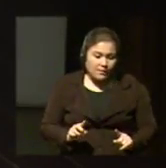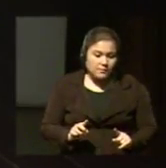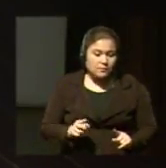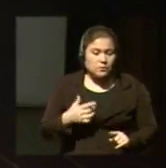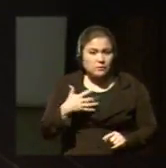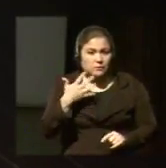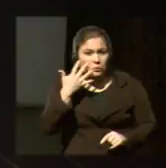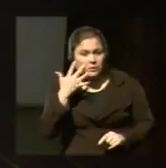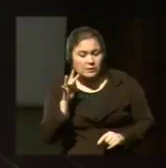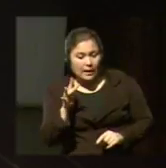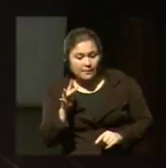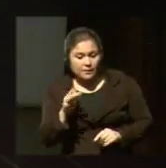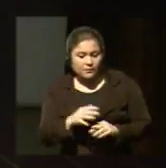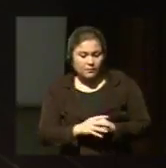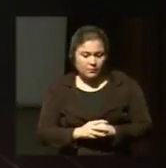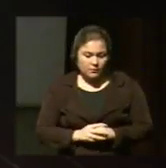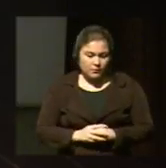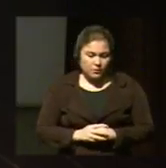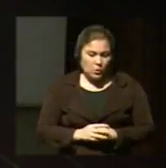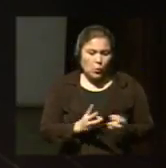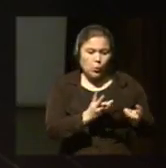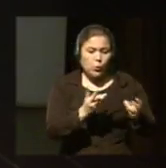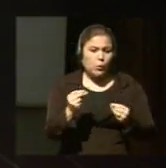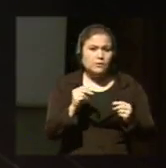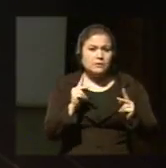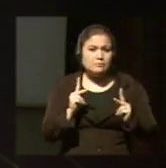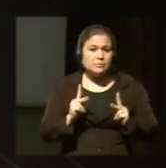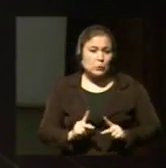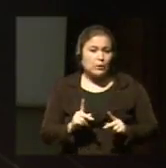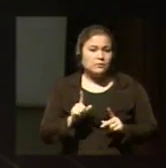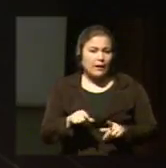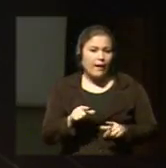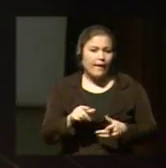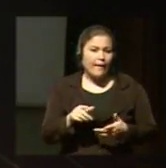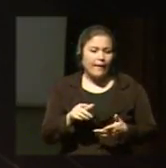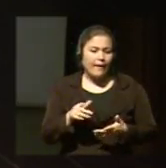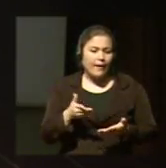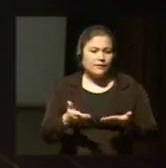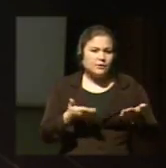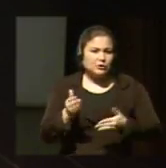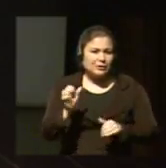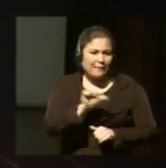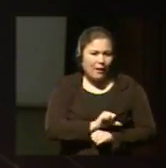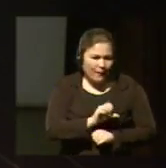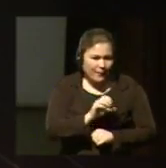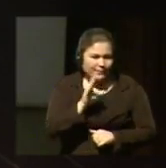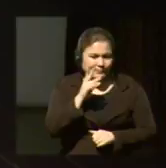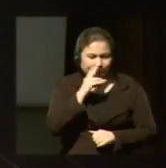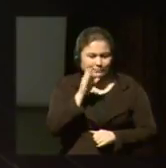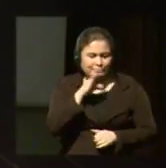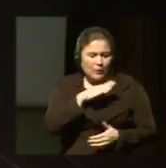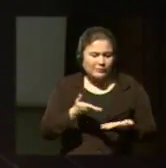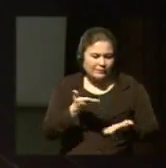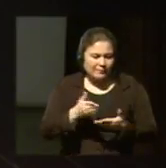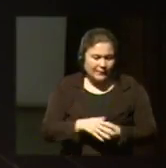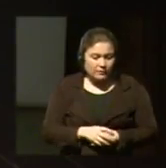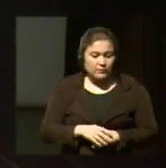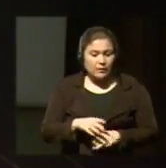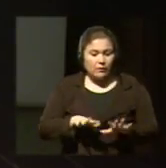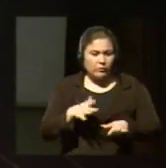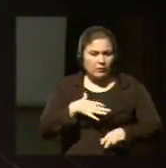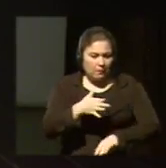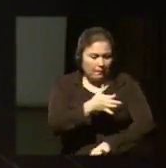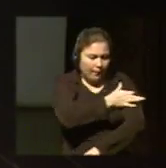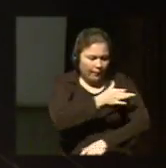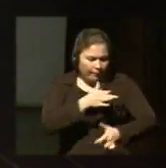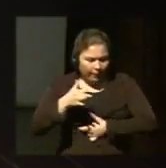sabe quantas pessoas são maltratadas ali. Às vezes a pessoa está com um hematoma e não se sabe